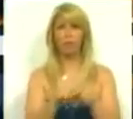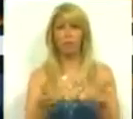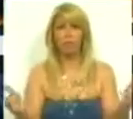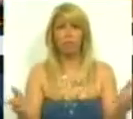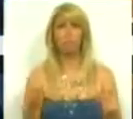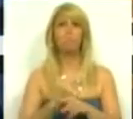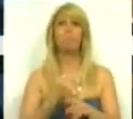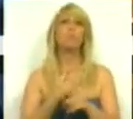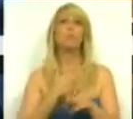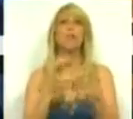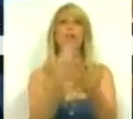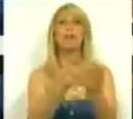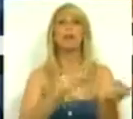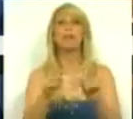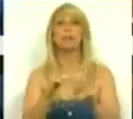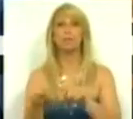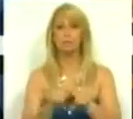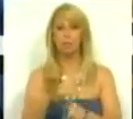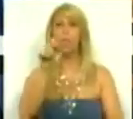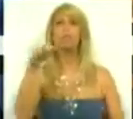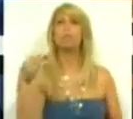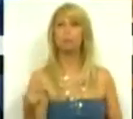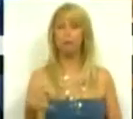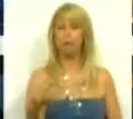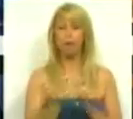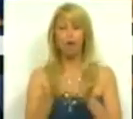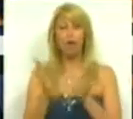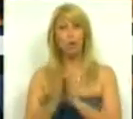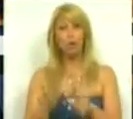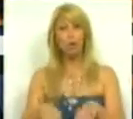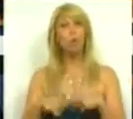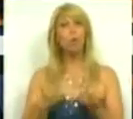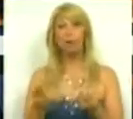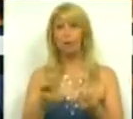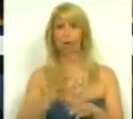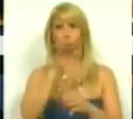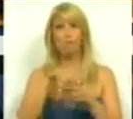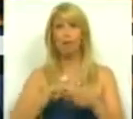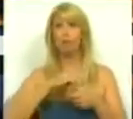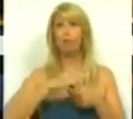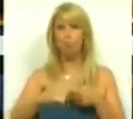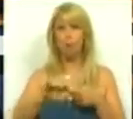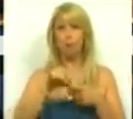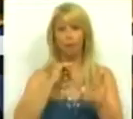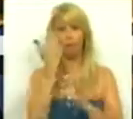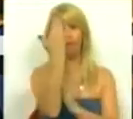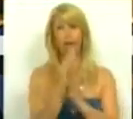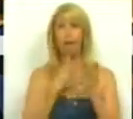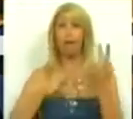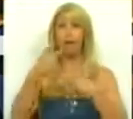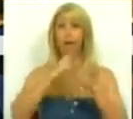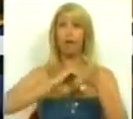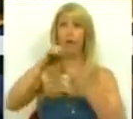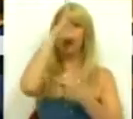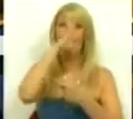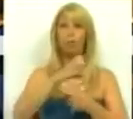oferecer essa alternativa política. O PCP e todos os partidos que não votam contra esta moção não querem